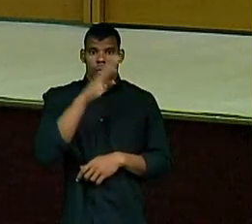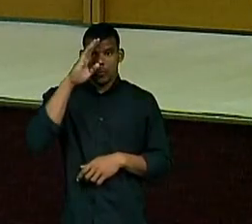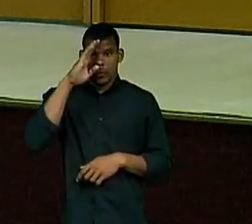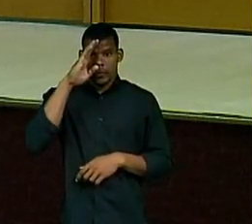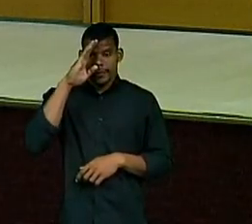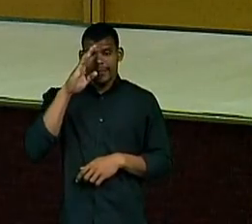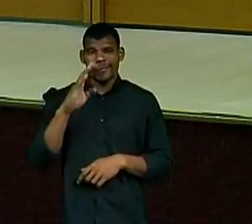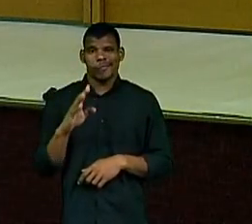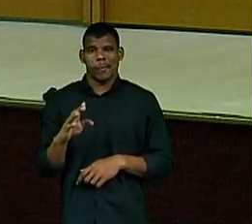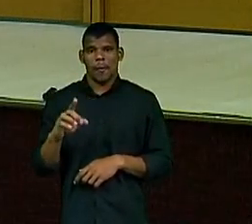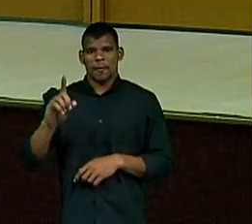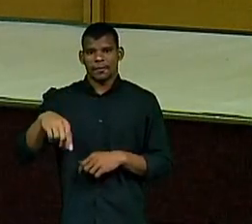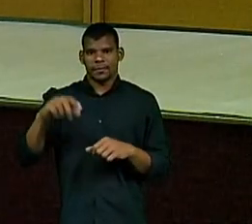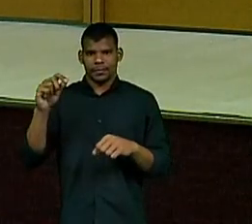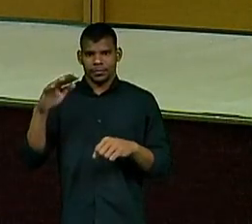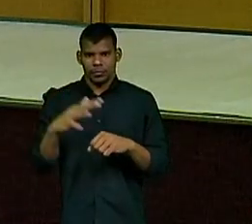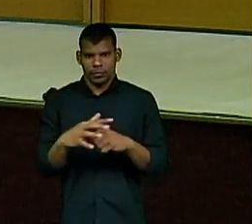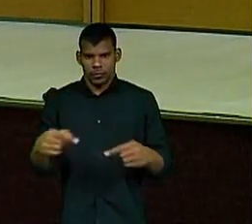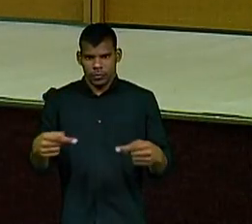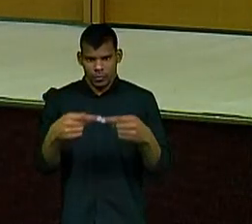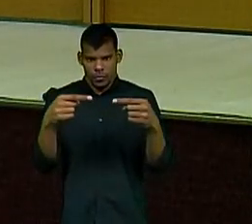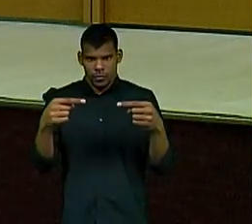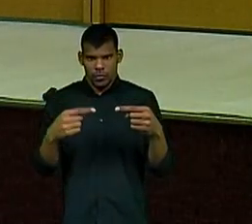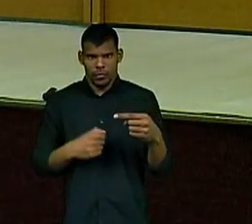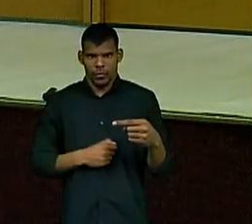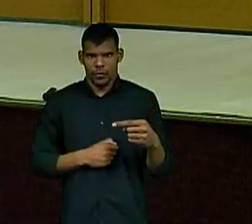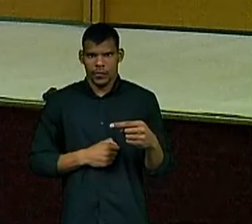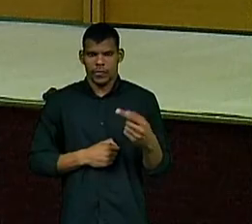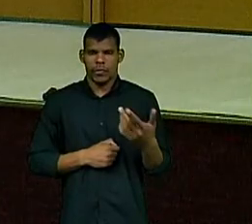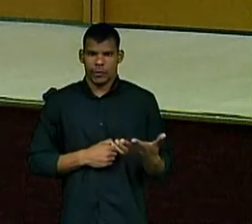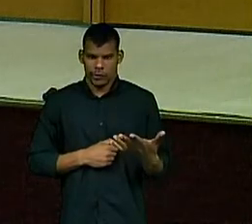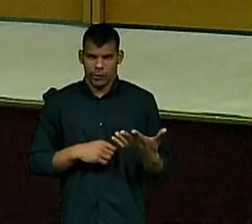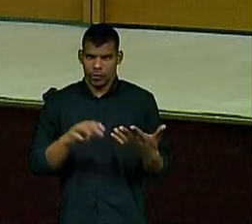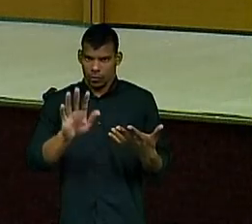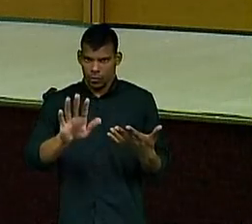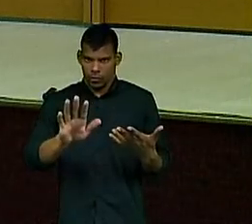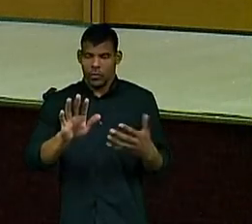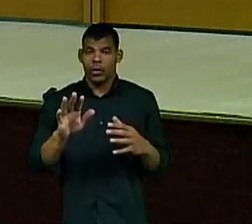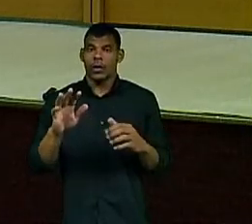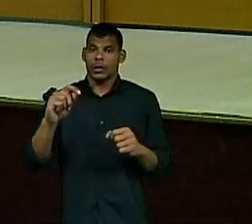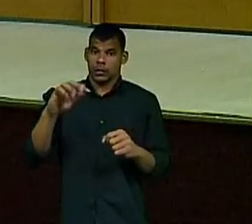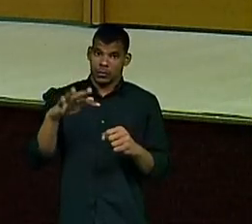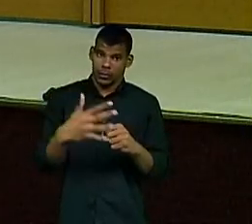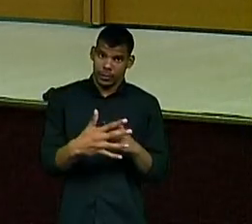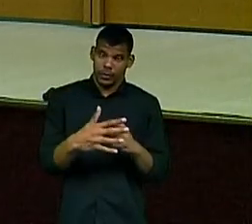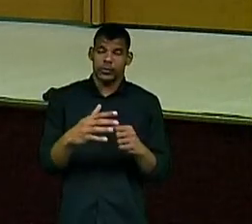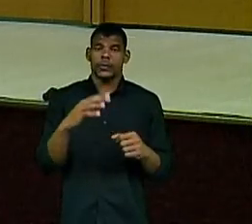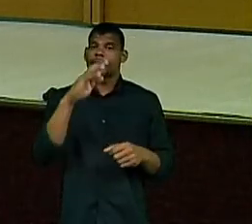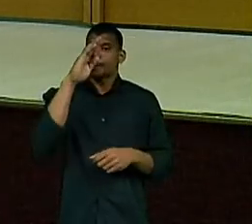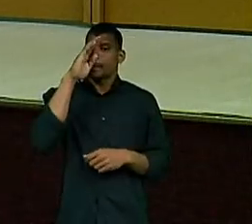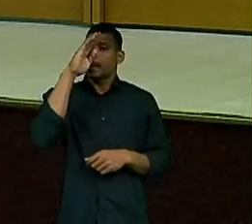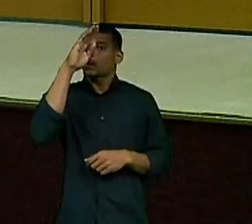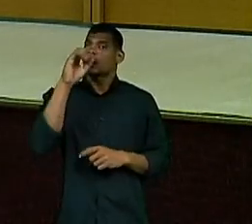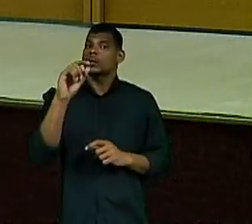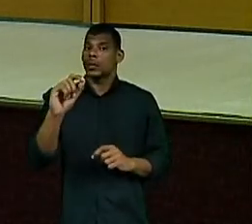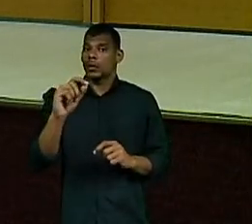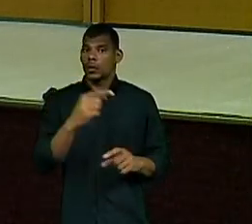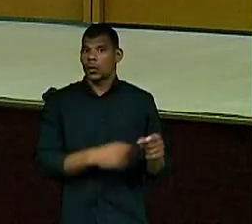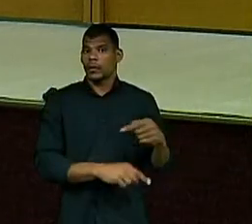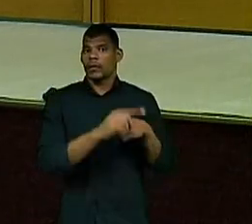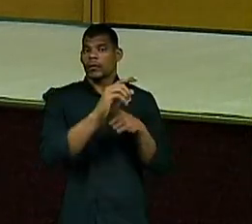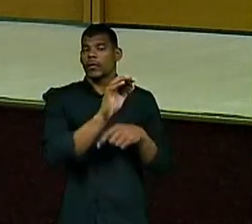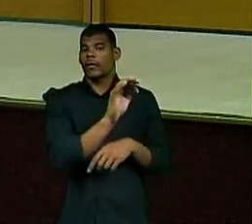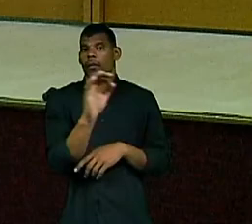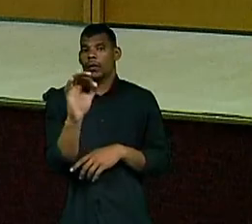Jamais Como é que o movimento que comenta a revolução francesa